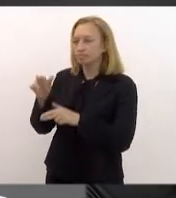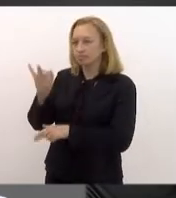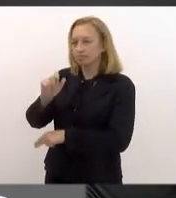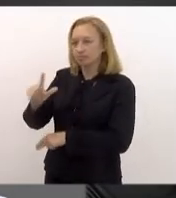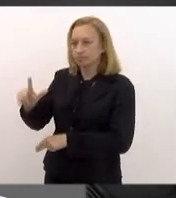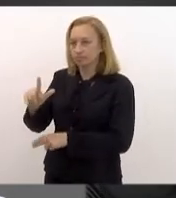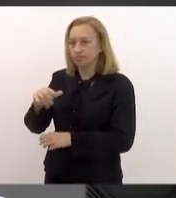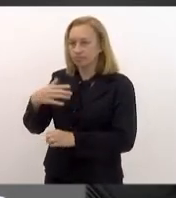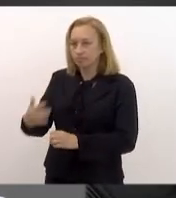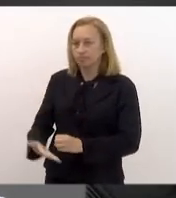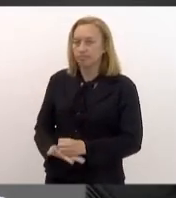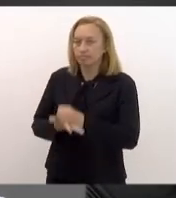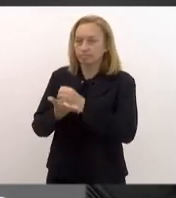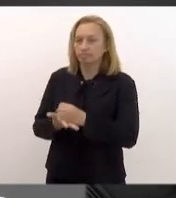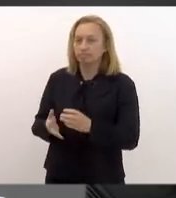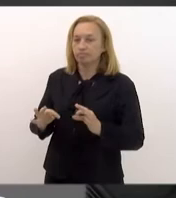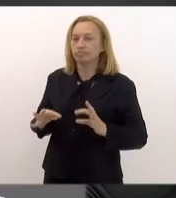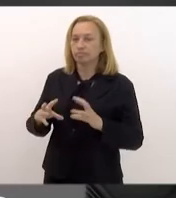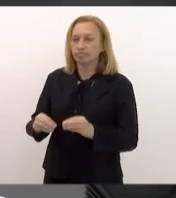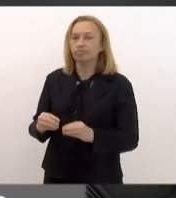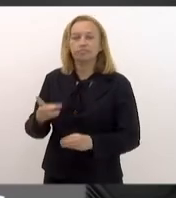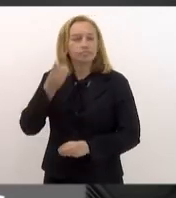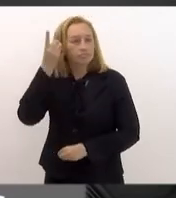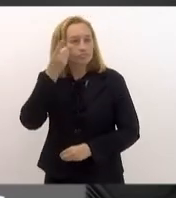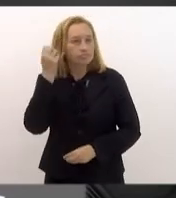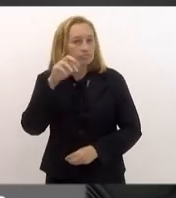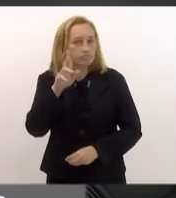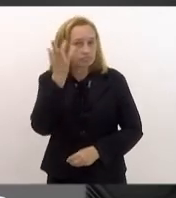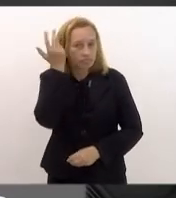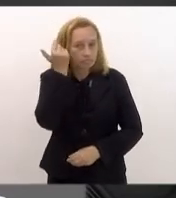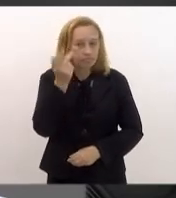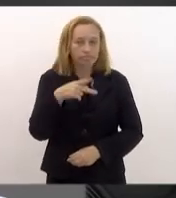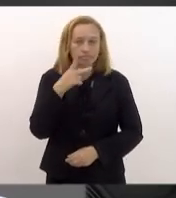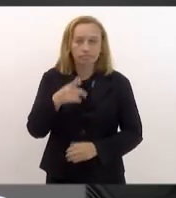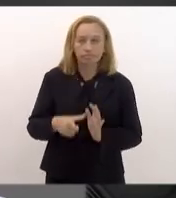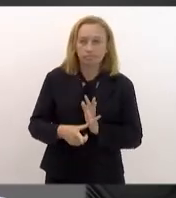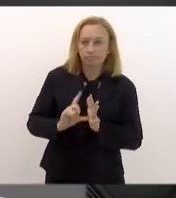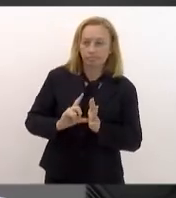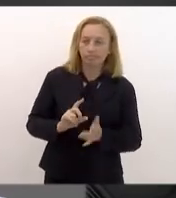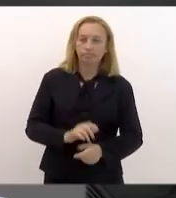sustentabilidade, como o deputado Eliomar falou antes. E